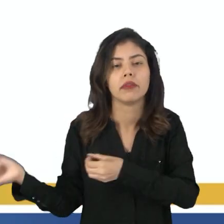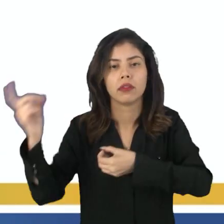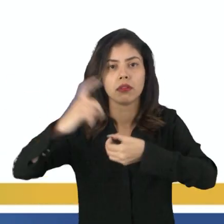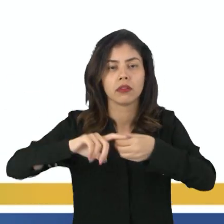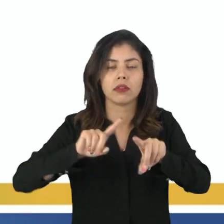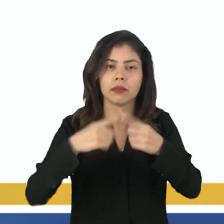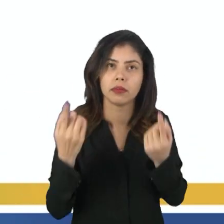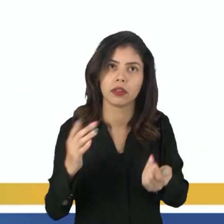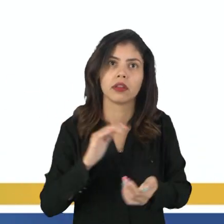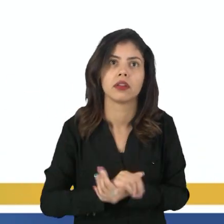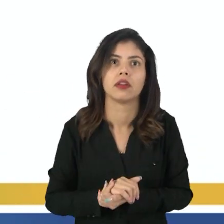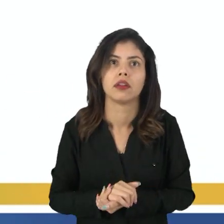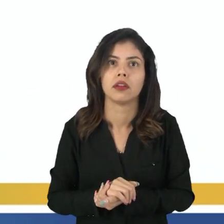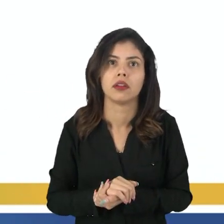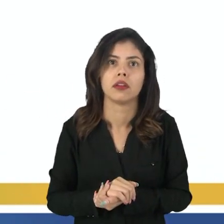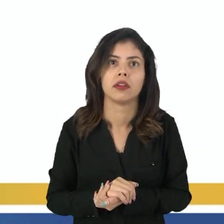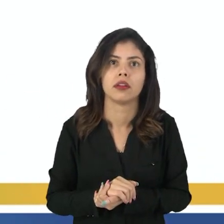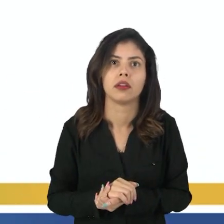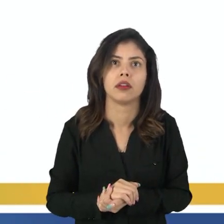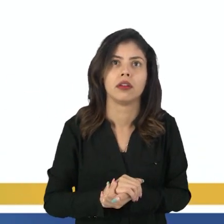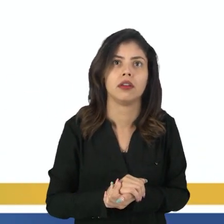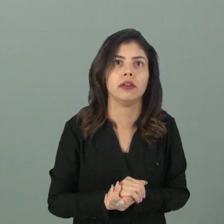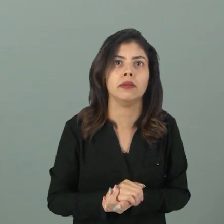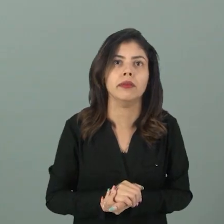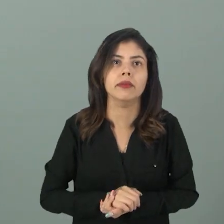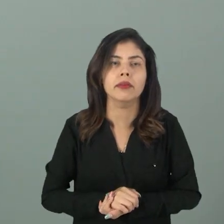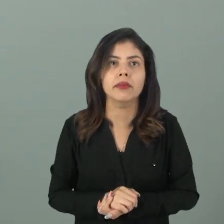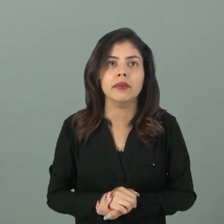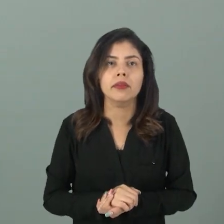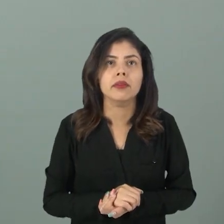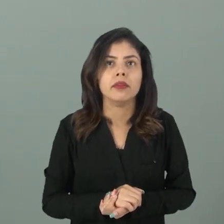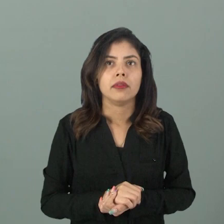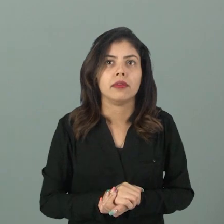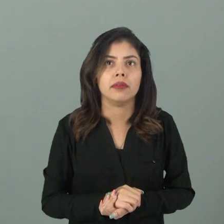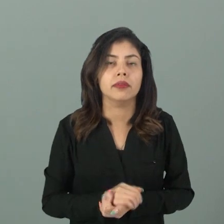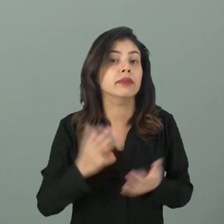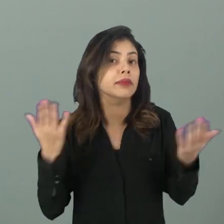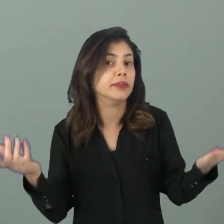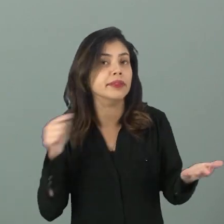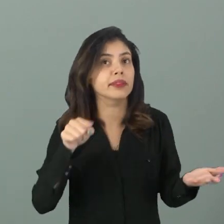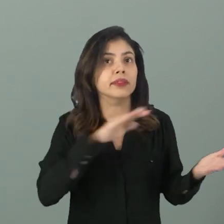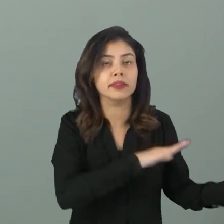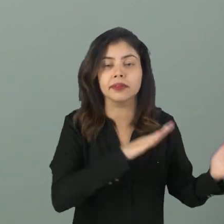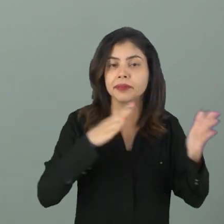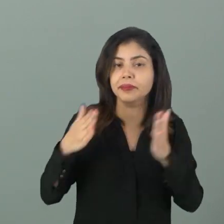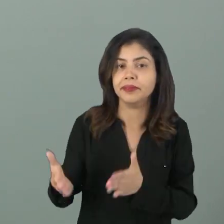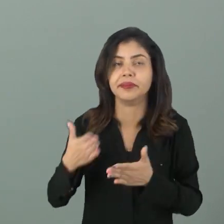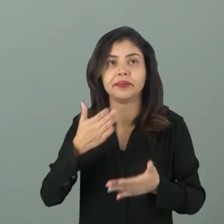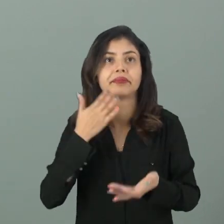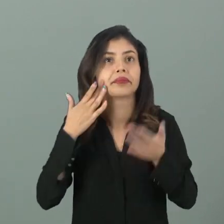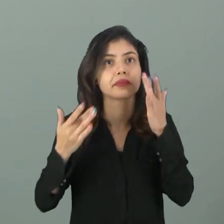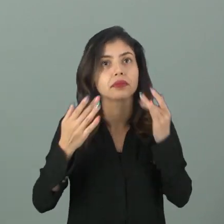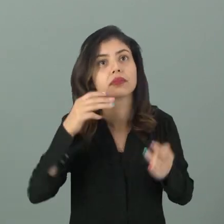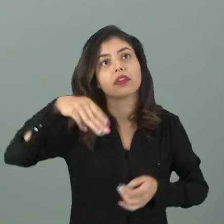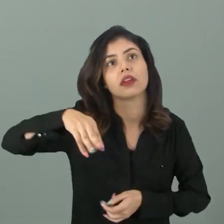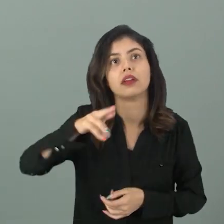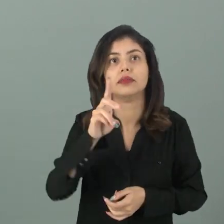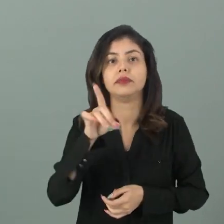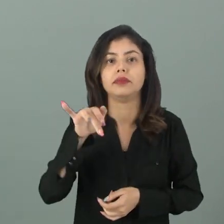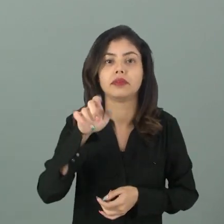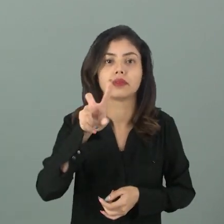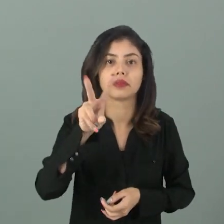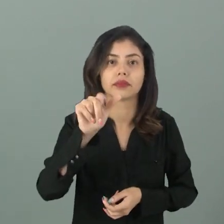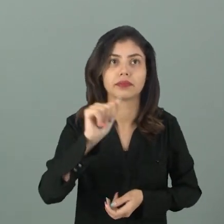voltado também para a questão do entretenimento, tá? E aí nós passamos do teatro romano para